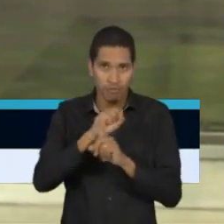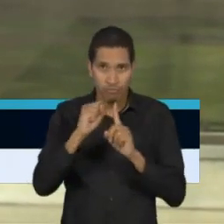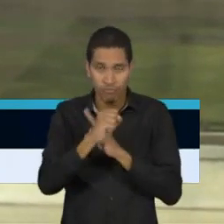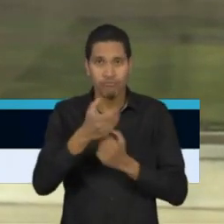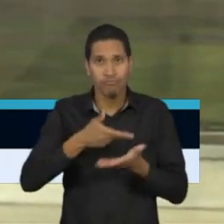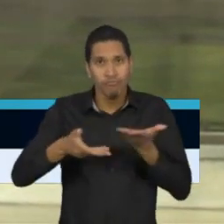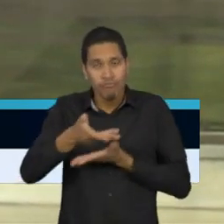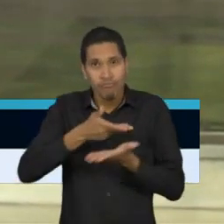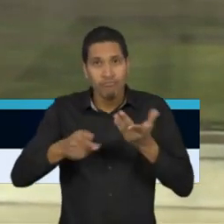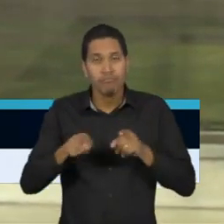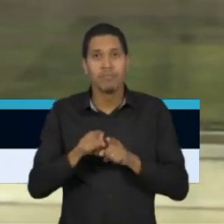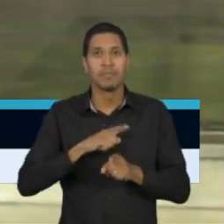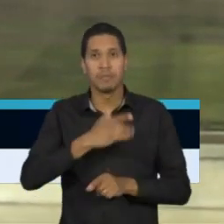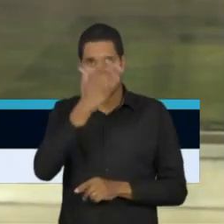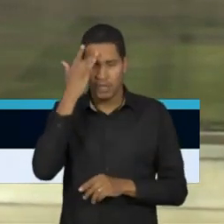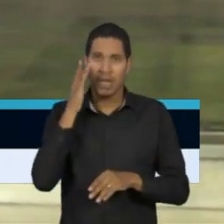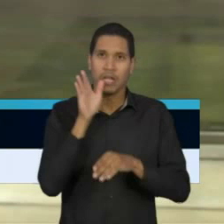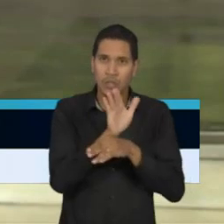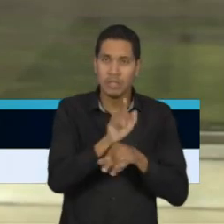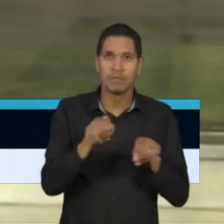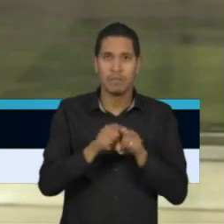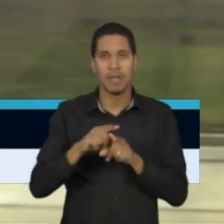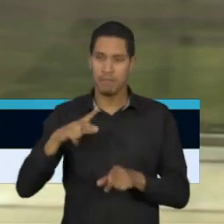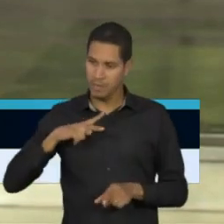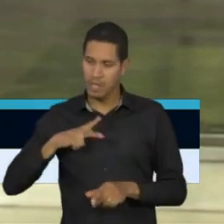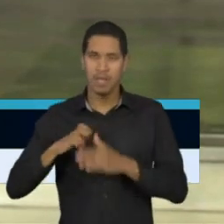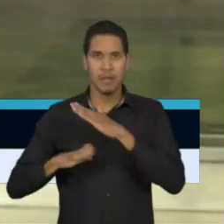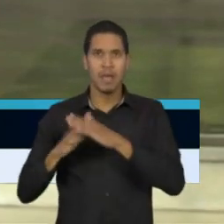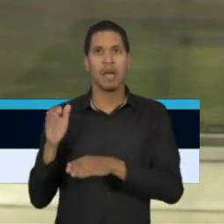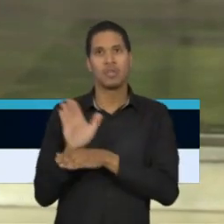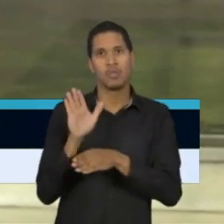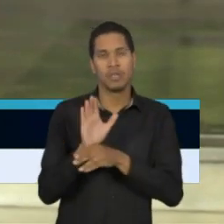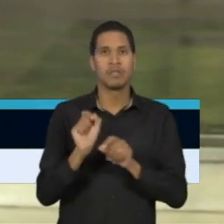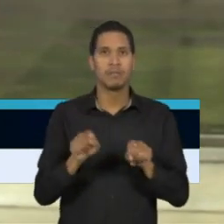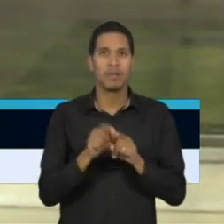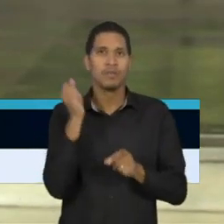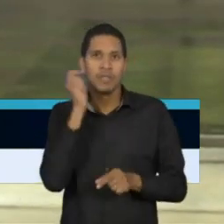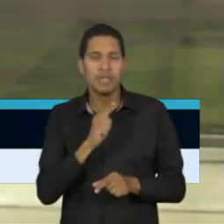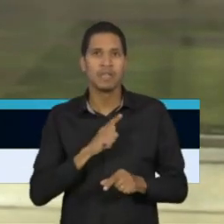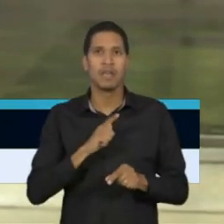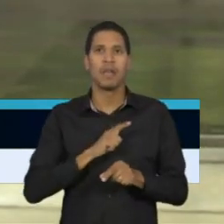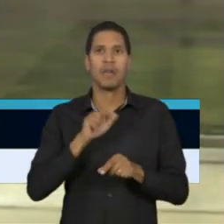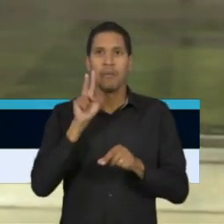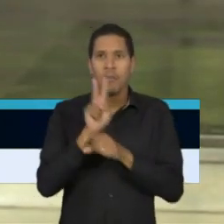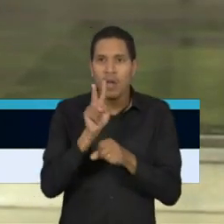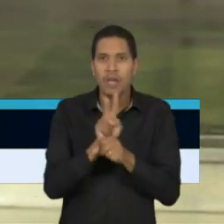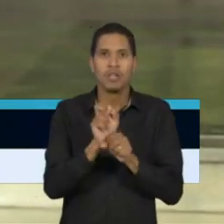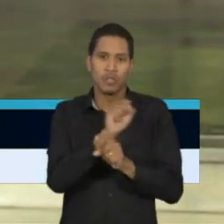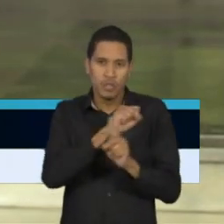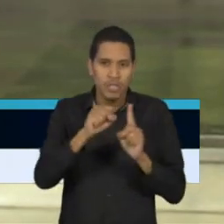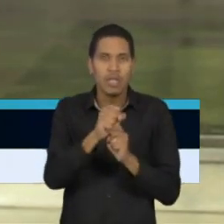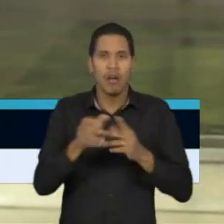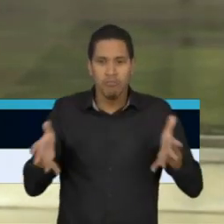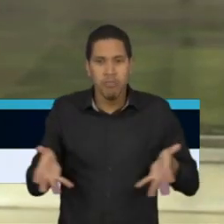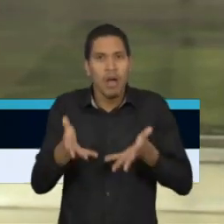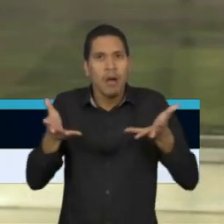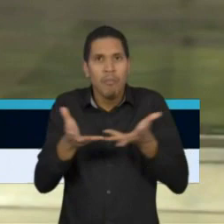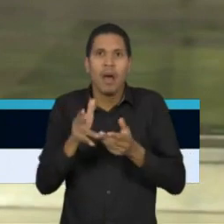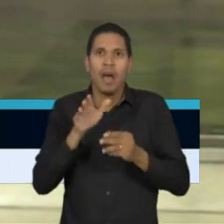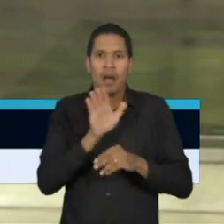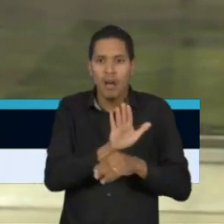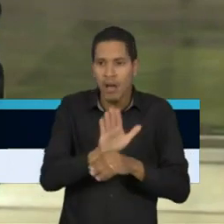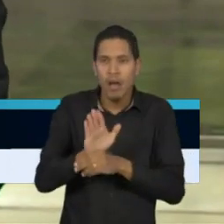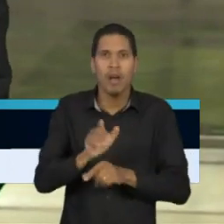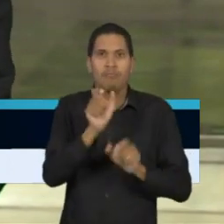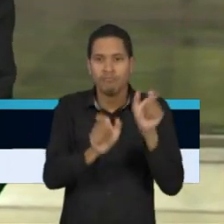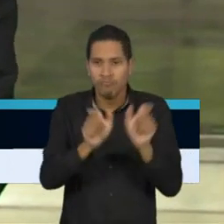contribuem, além do setor privado, para termos um programa de proteção social amplo e colocado